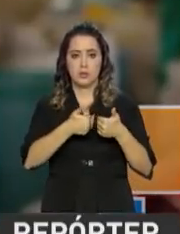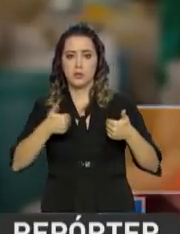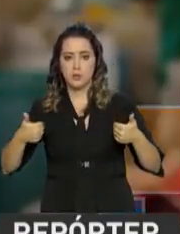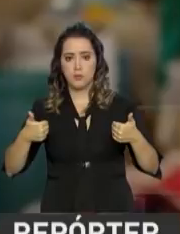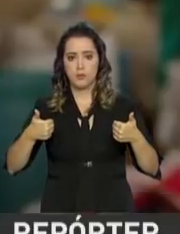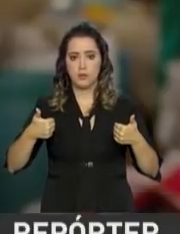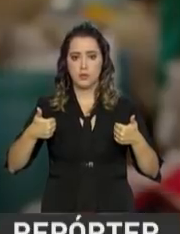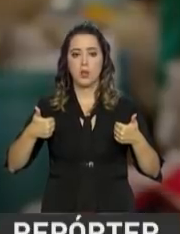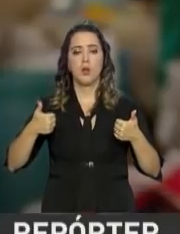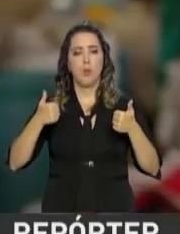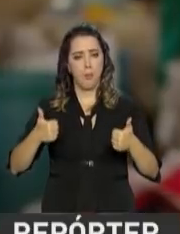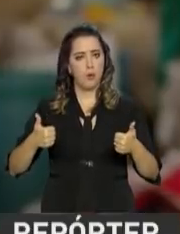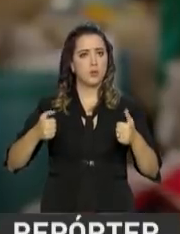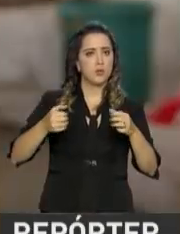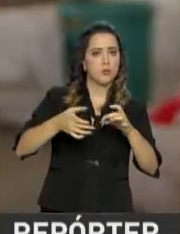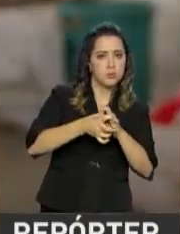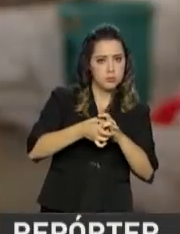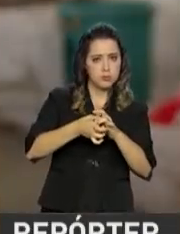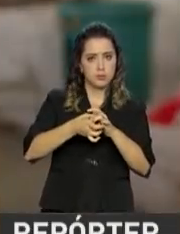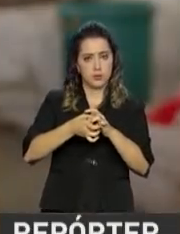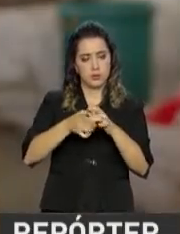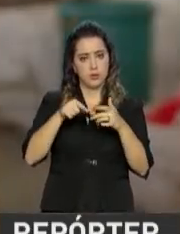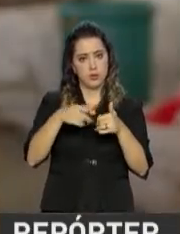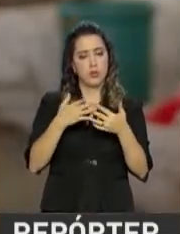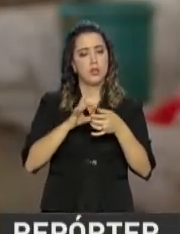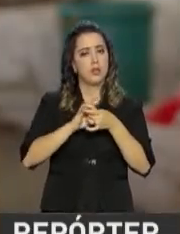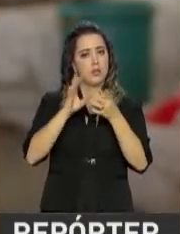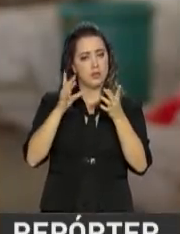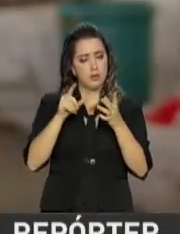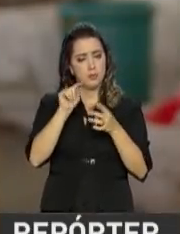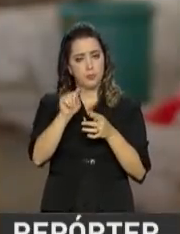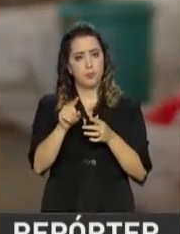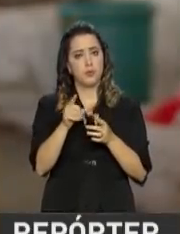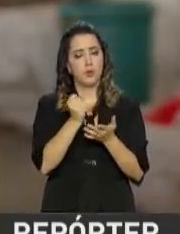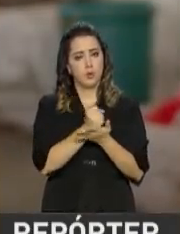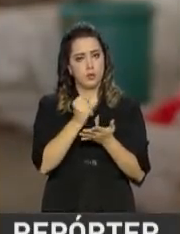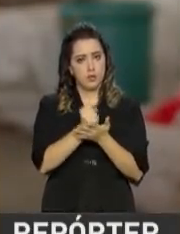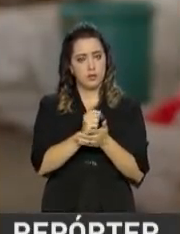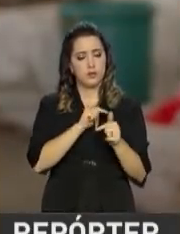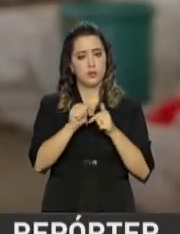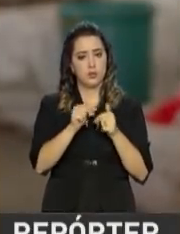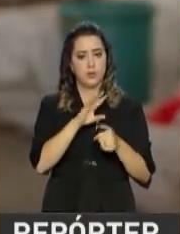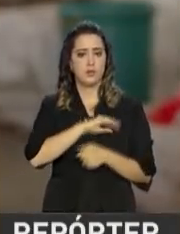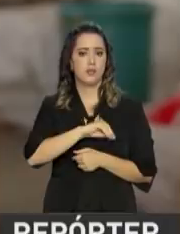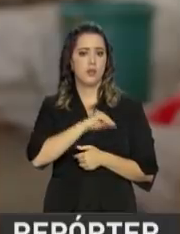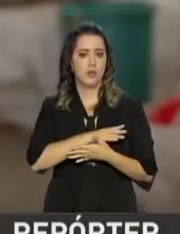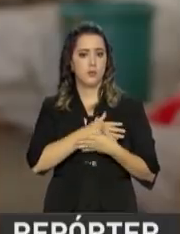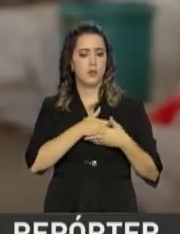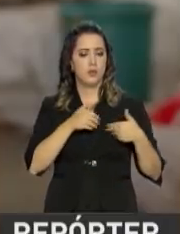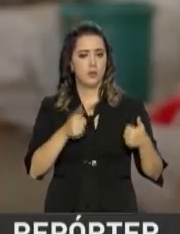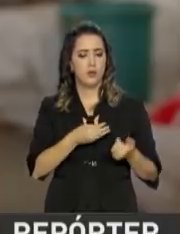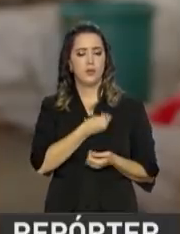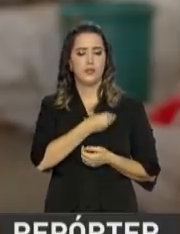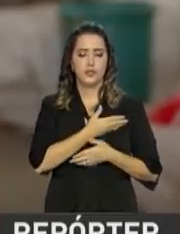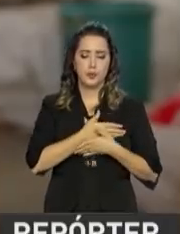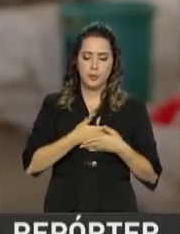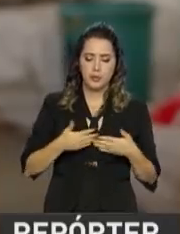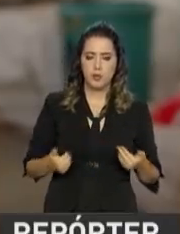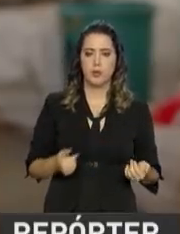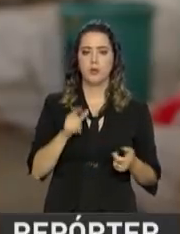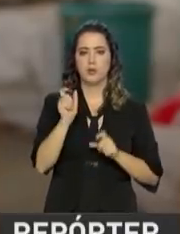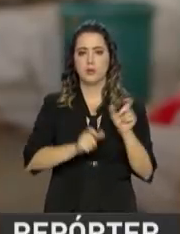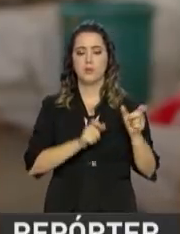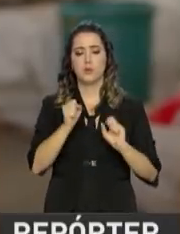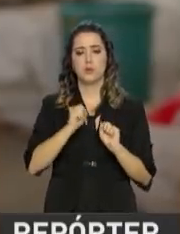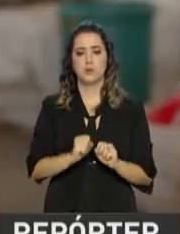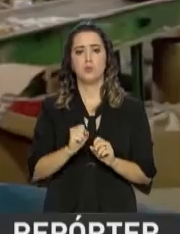sociedade, elas consigam ser incluídas na economia formal. E isso faz com que o renda aumente, a qualidade de vida melhore e que as pessoas